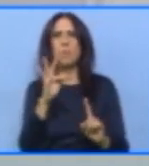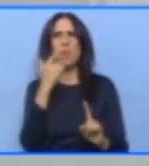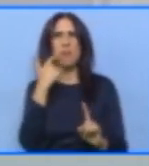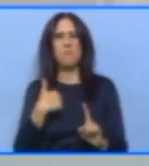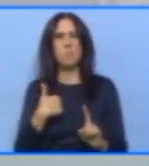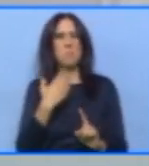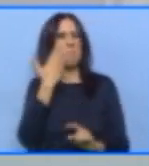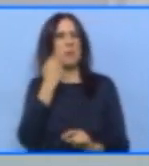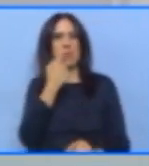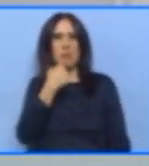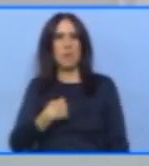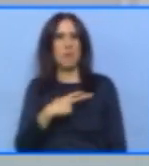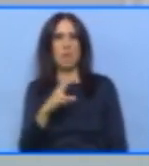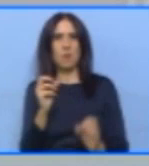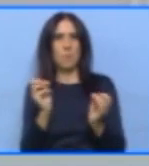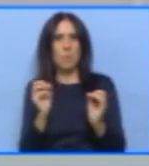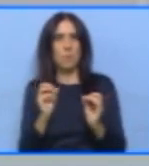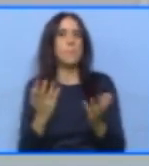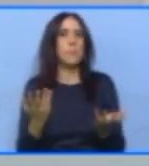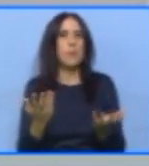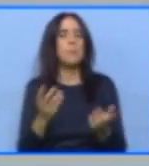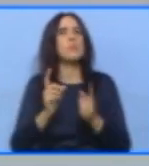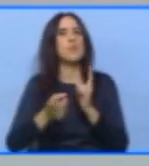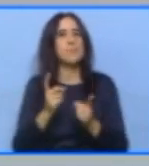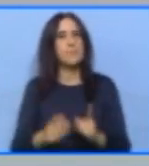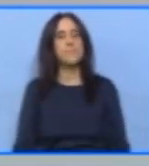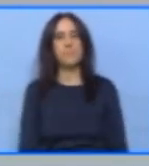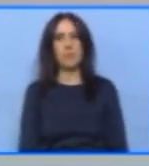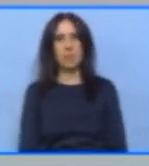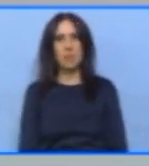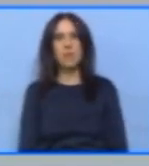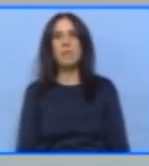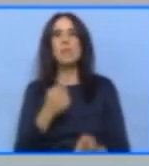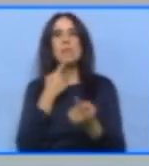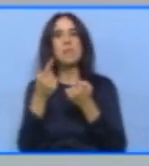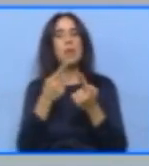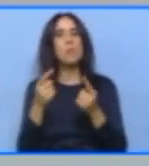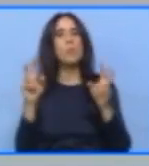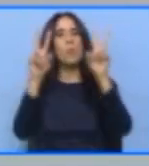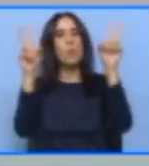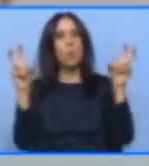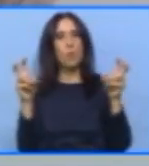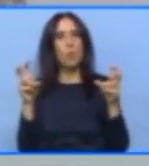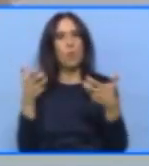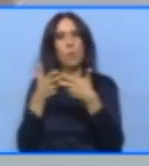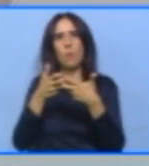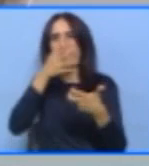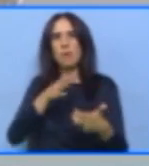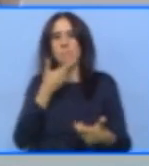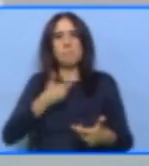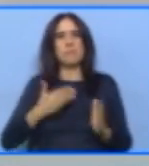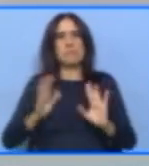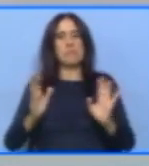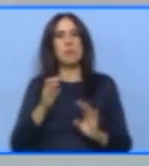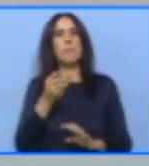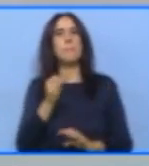não. Então o que é? Diálogo com a resistência. Não me peça isso, falar com